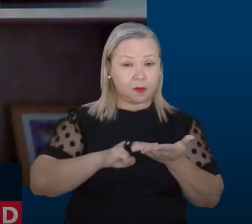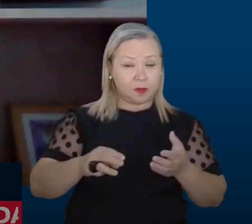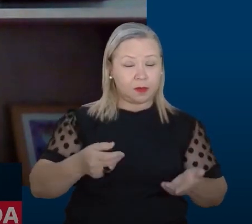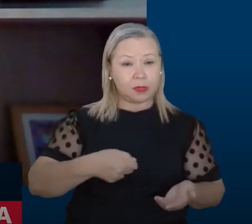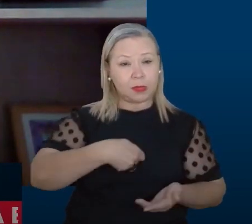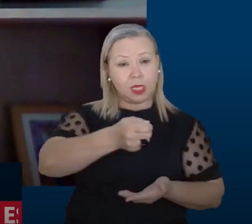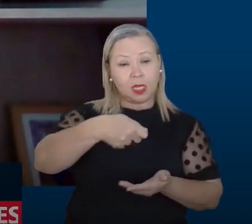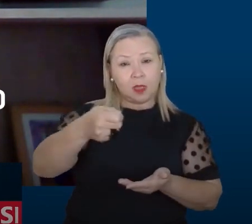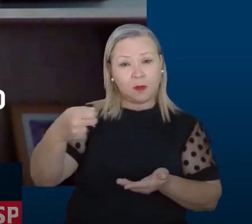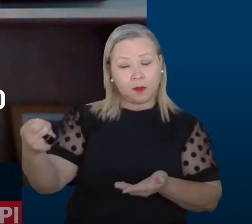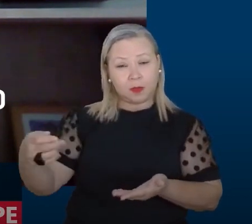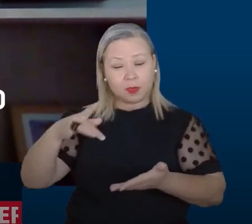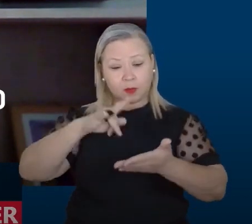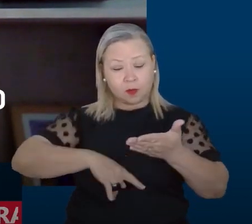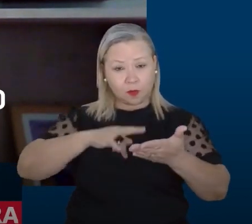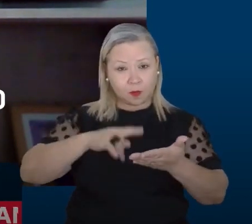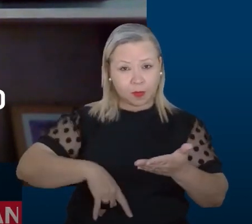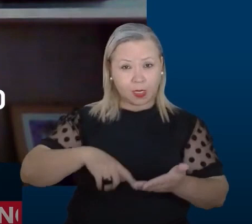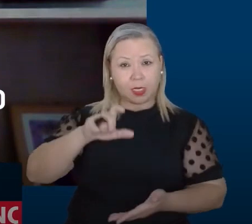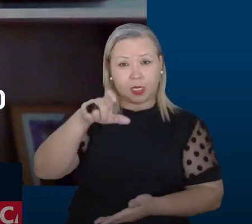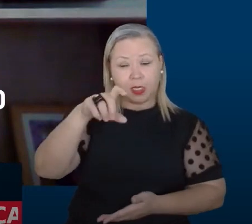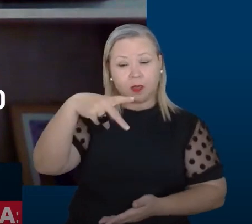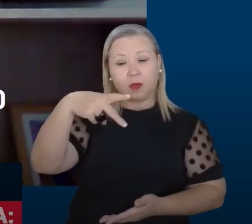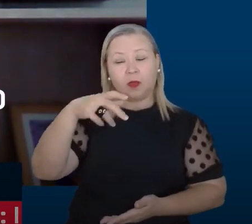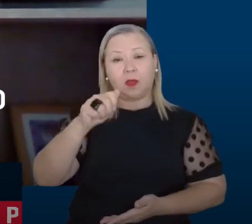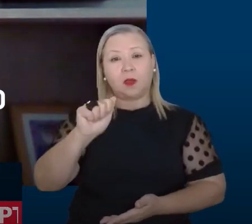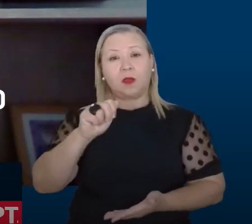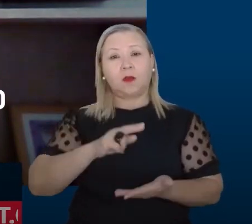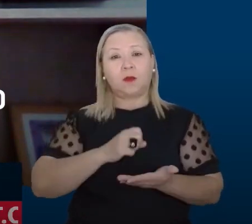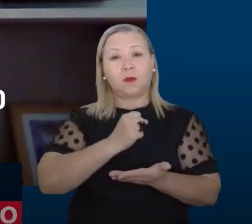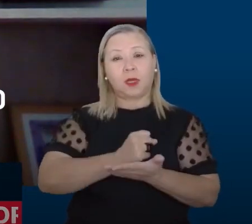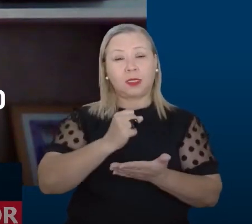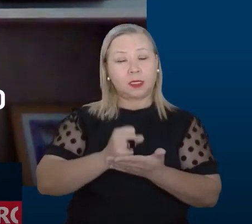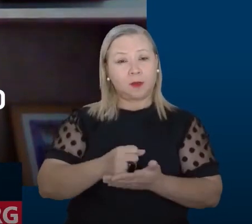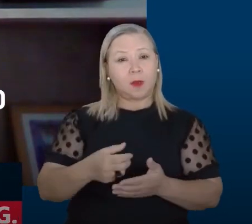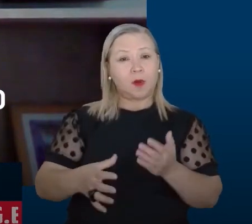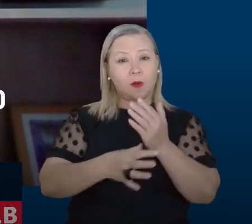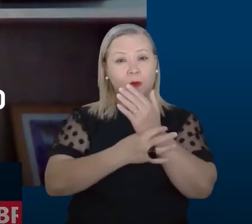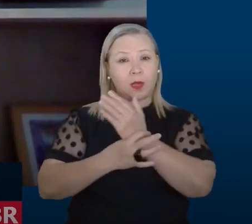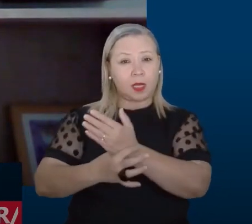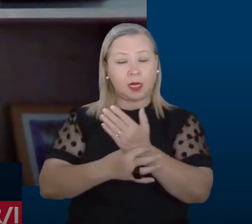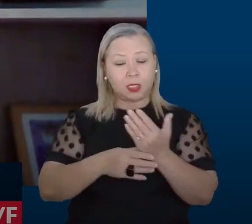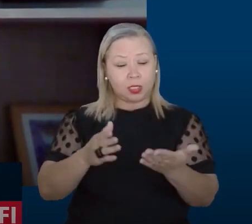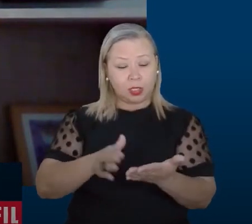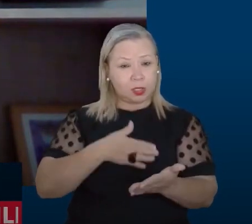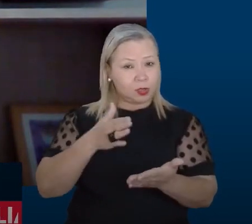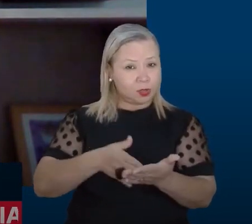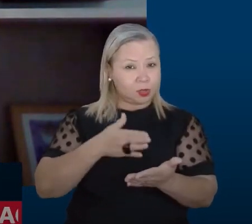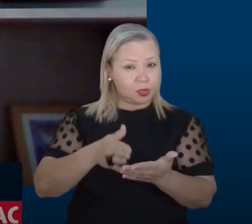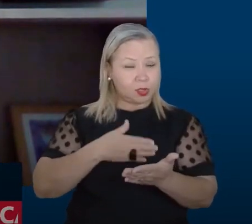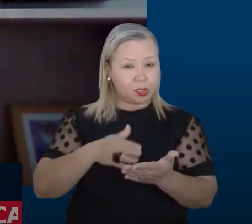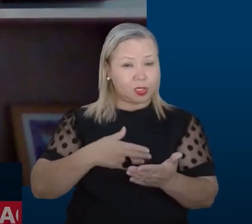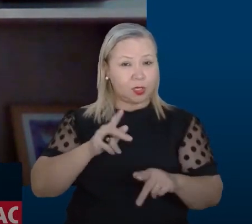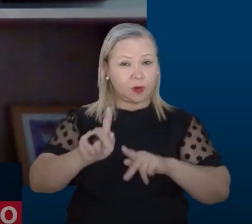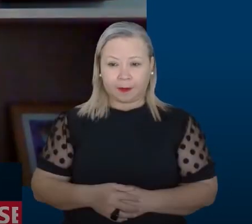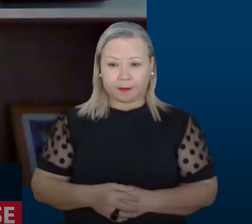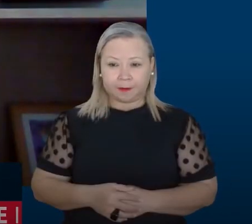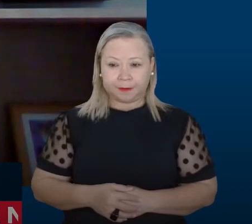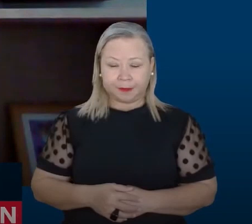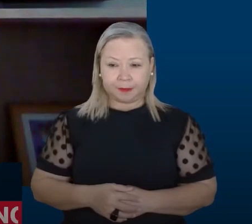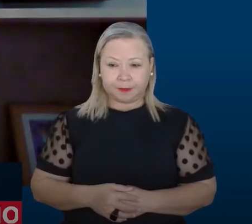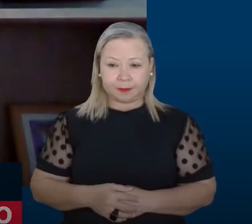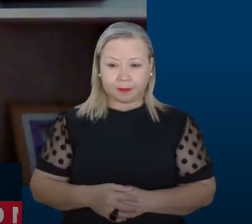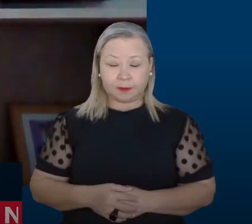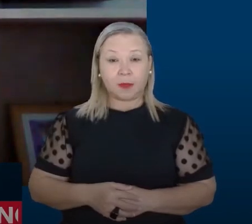de passaporte, garantia da entrega de livro didático para o início do ano letivo para a população em todo o país.